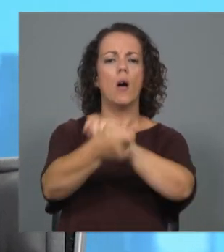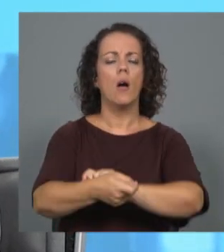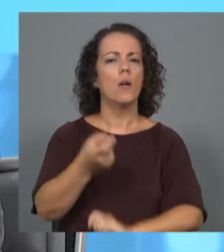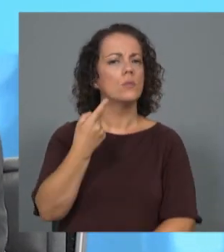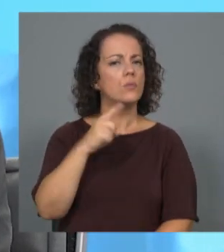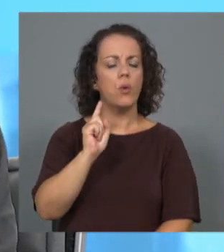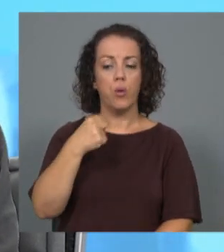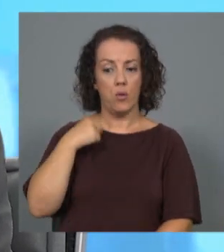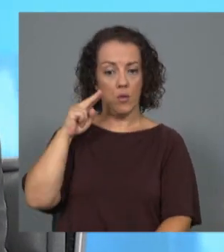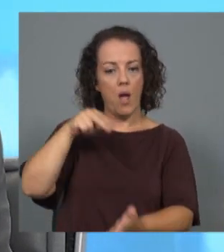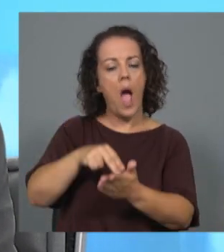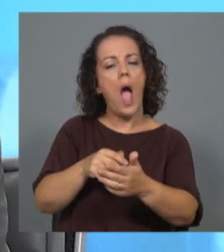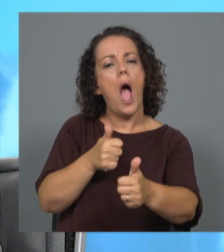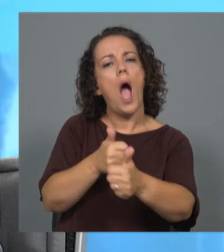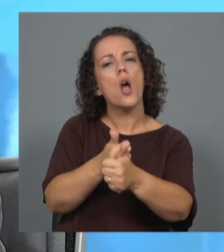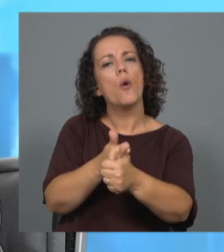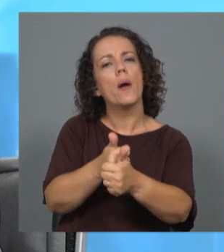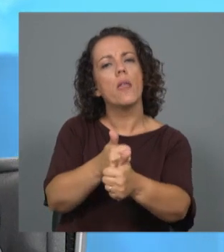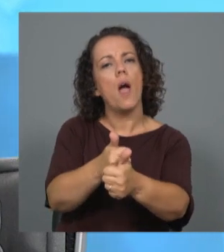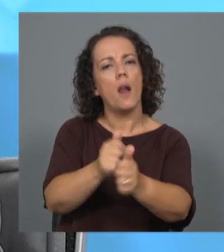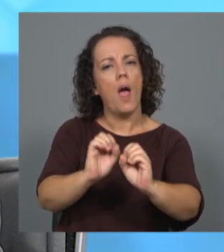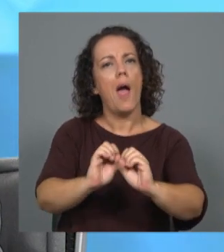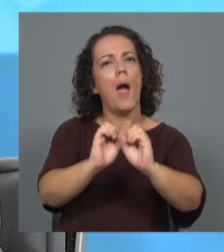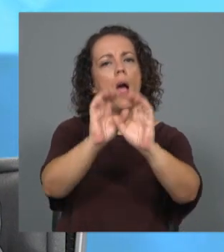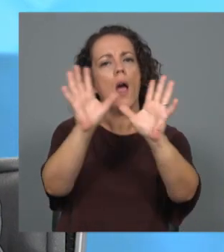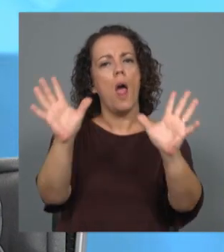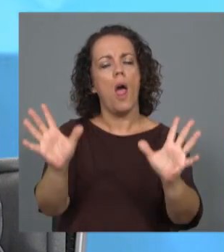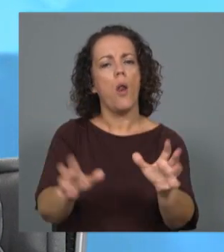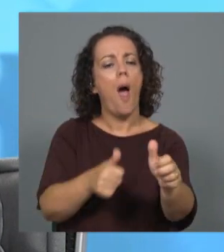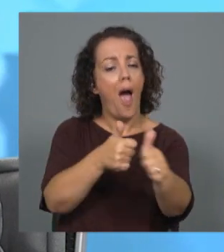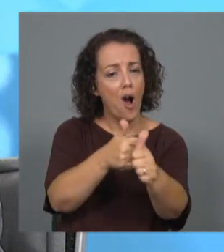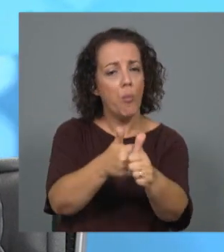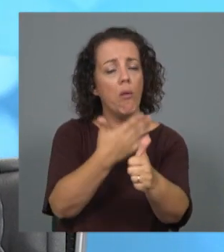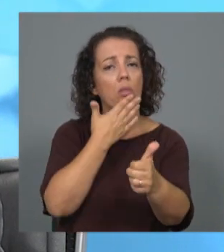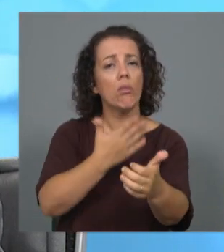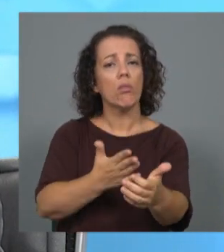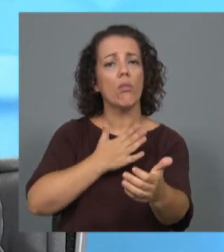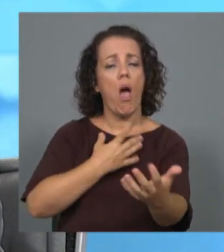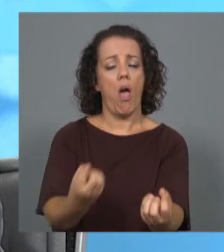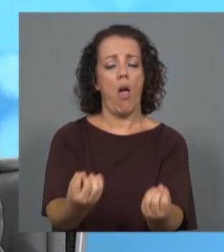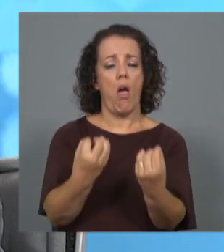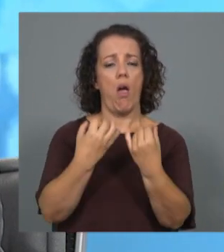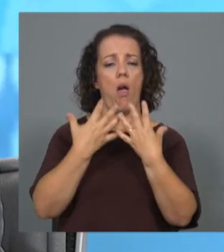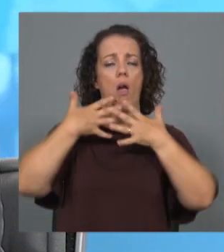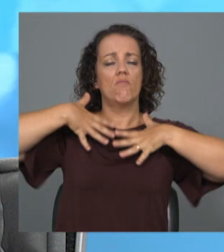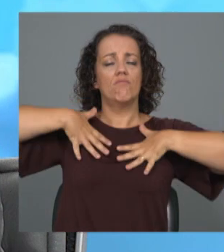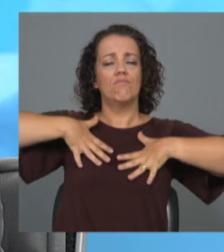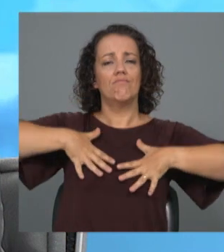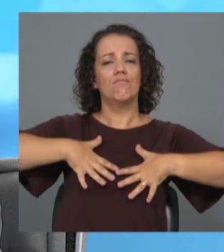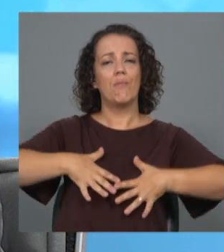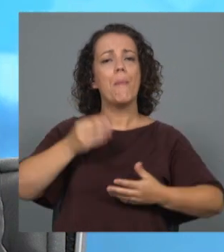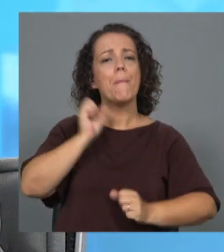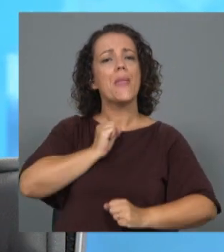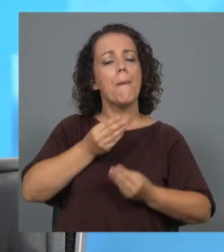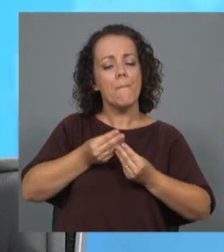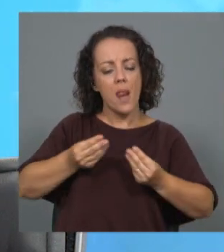acompanhar, naturalmente, moldou a minha forma de ser missionário. O proselitismo pode